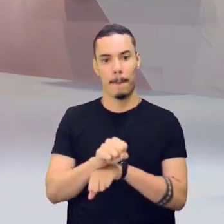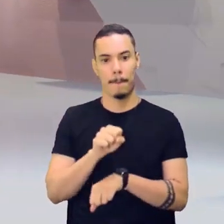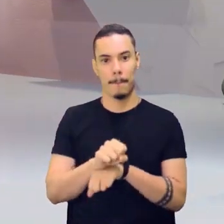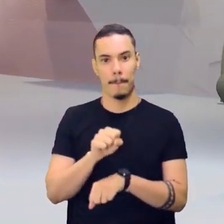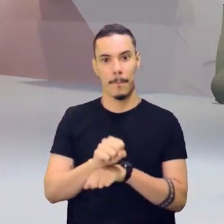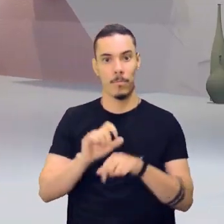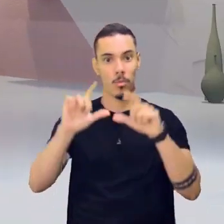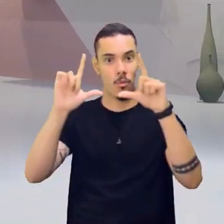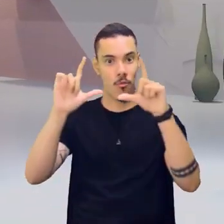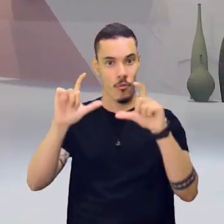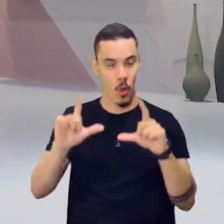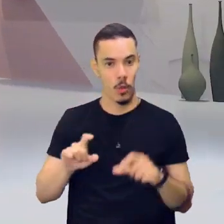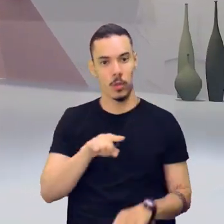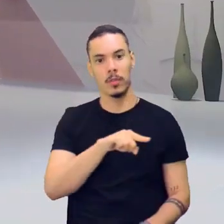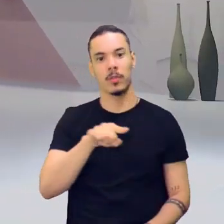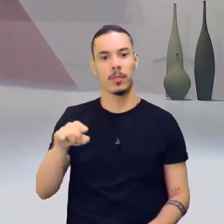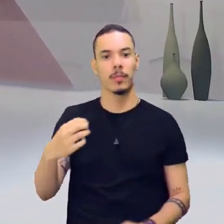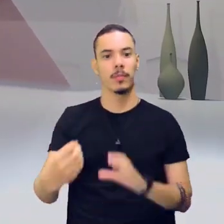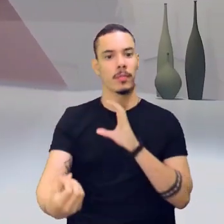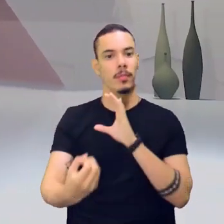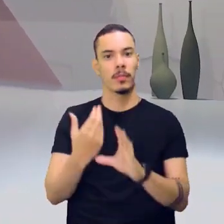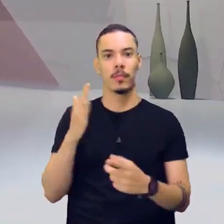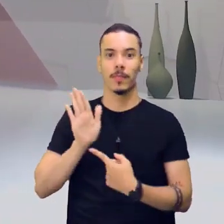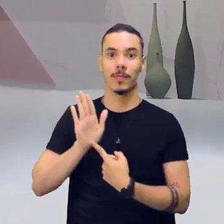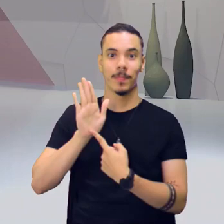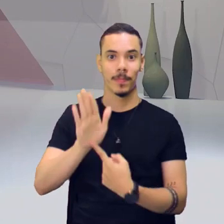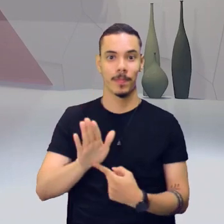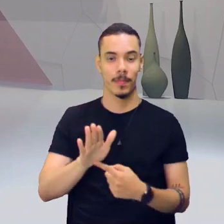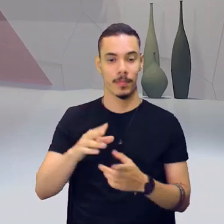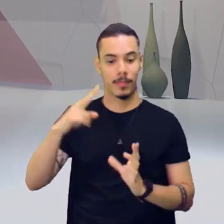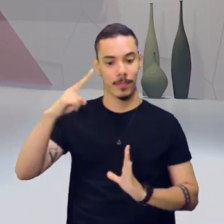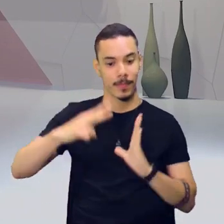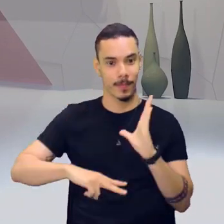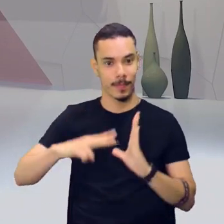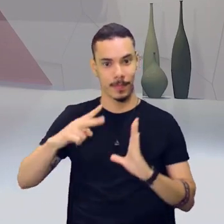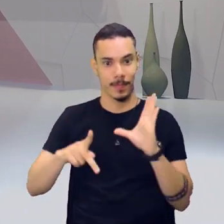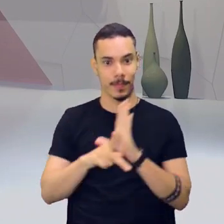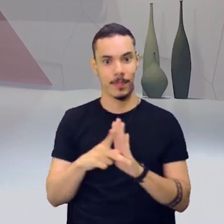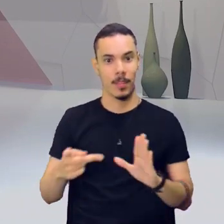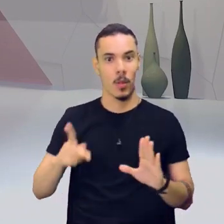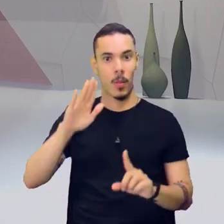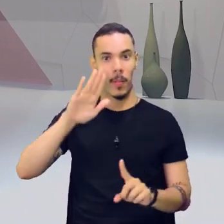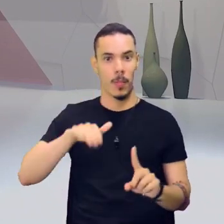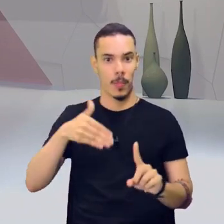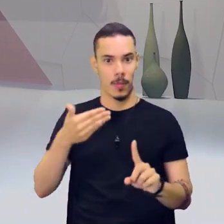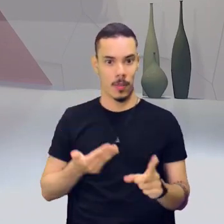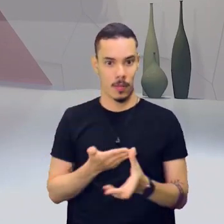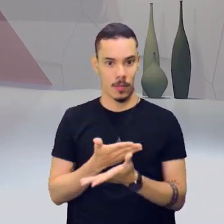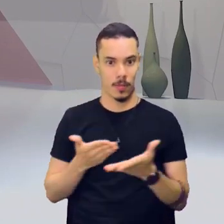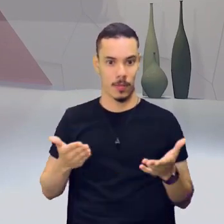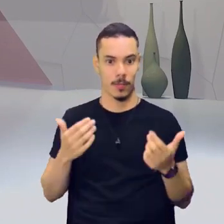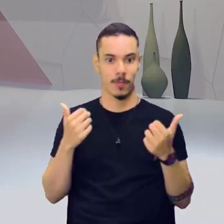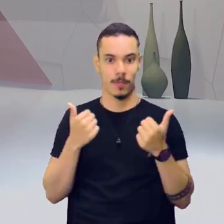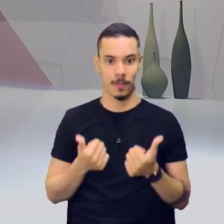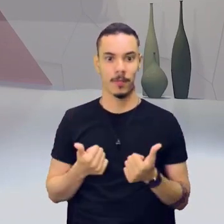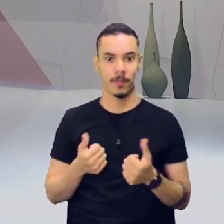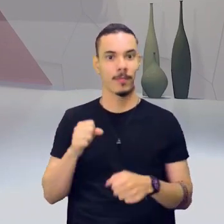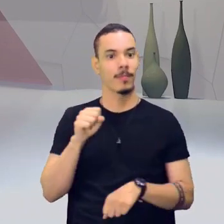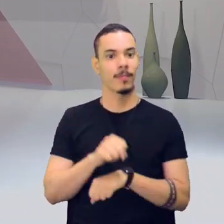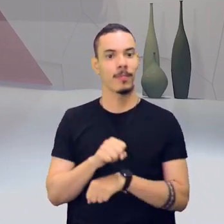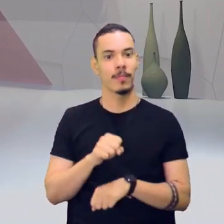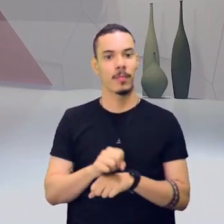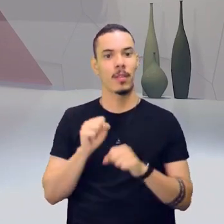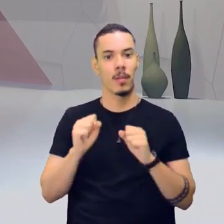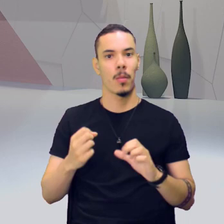aguardando foto de vocês para o nosso cantinho da leitura, né? Um momento de homenageá-los, tá certo? Aguardo,